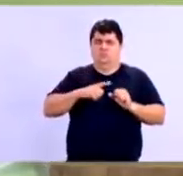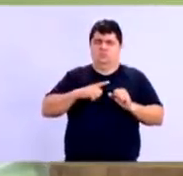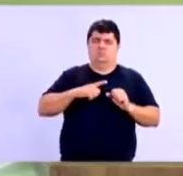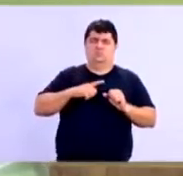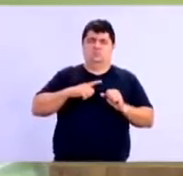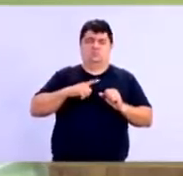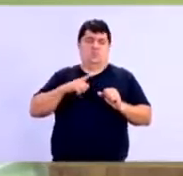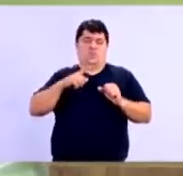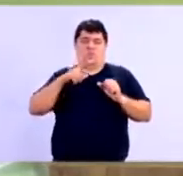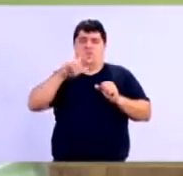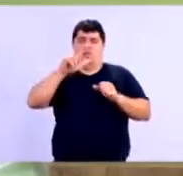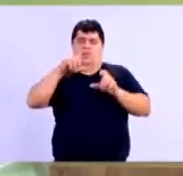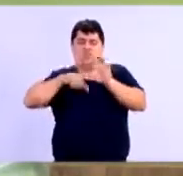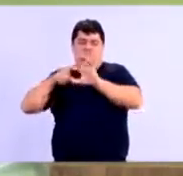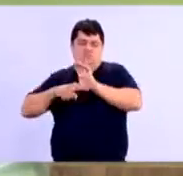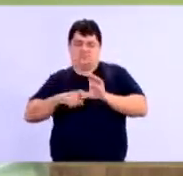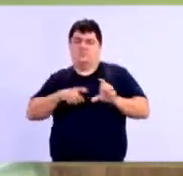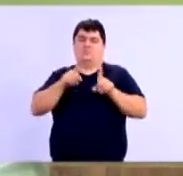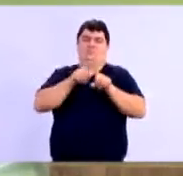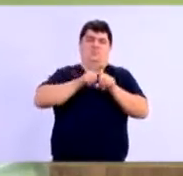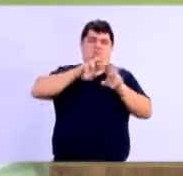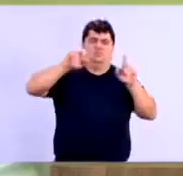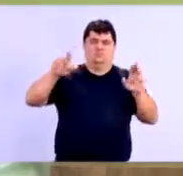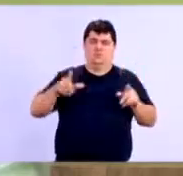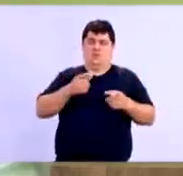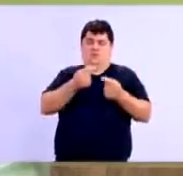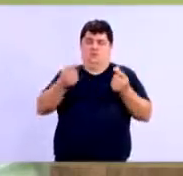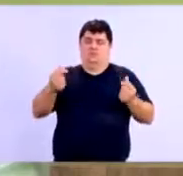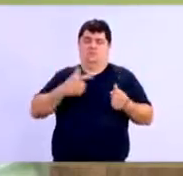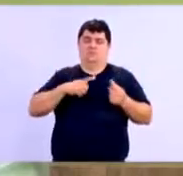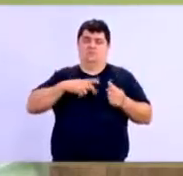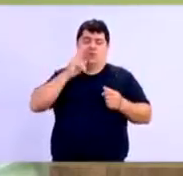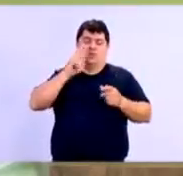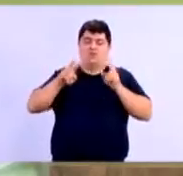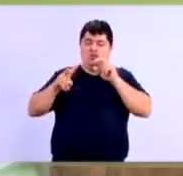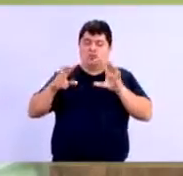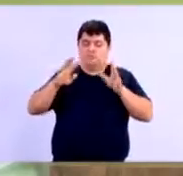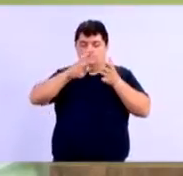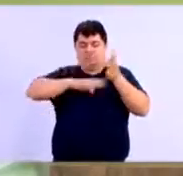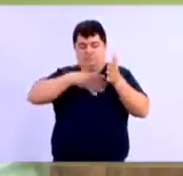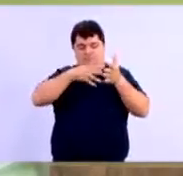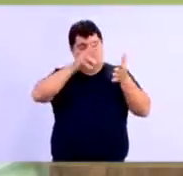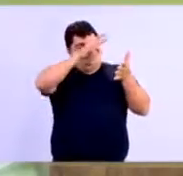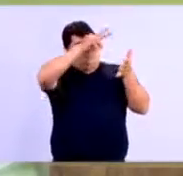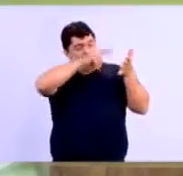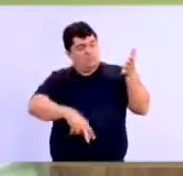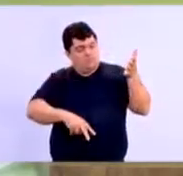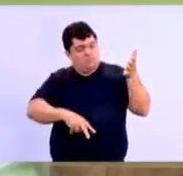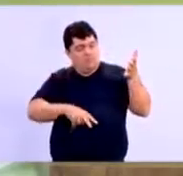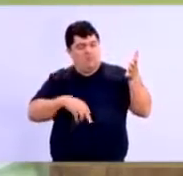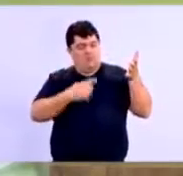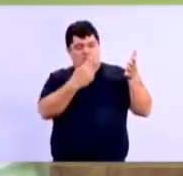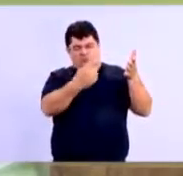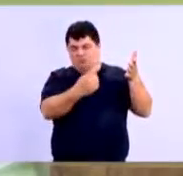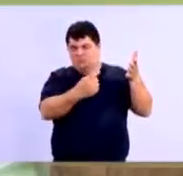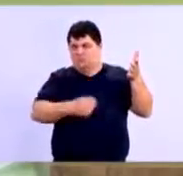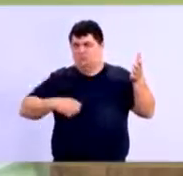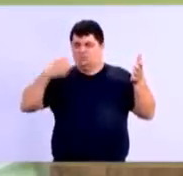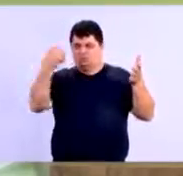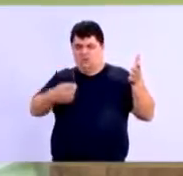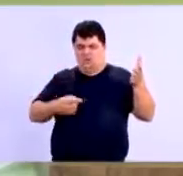seus índices de liquidez. Então, vamos sempre analisar todos os índices em conjunto. Analisa a rentabilidade, analisa